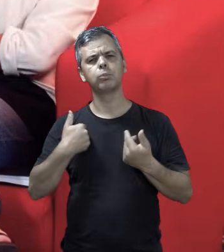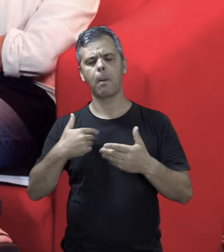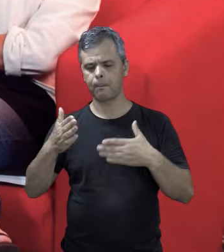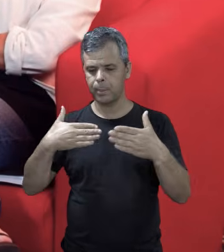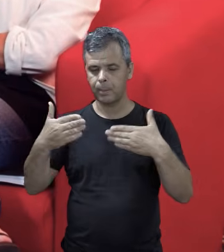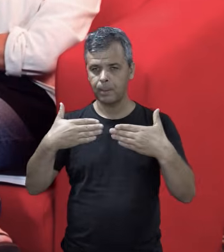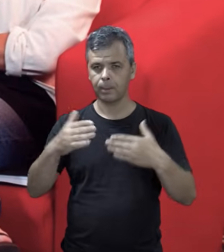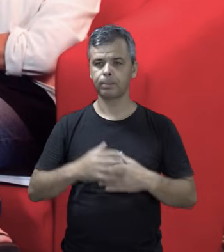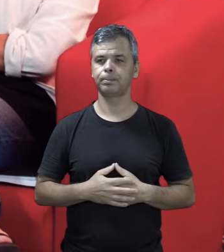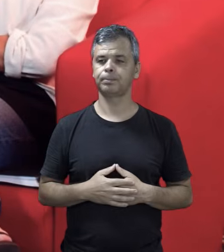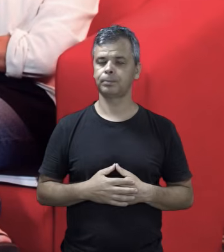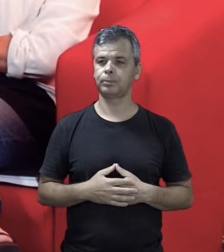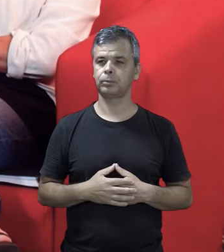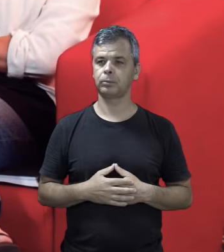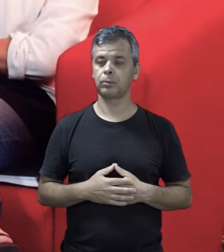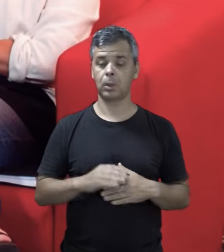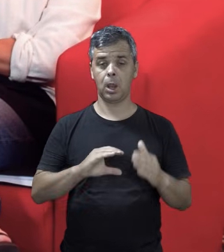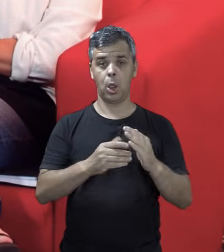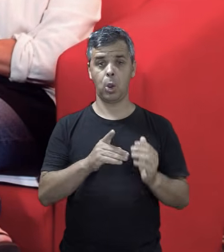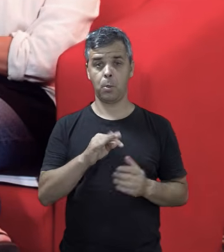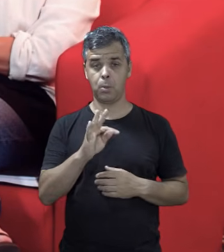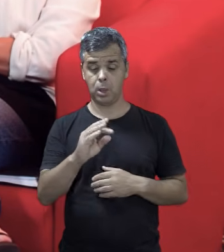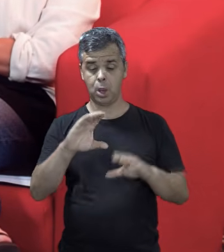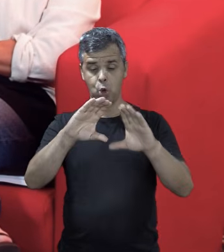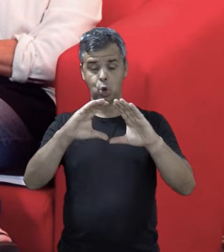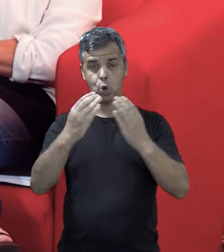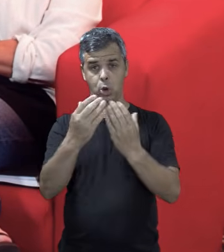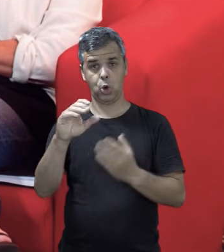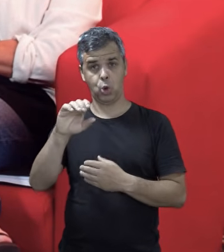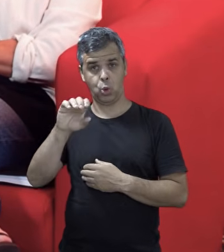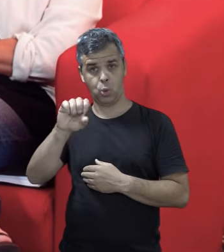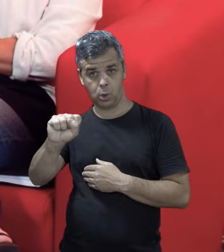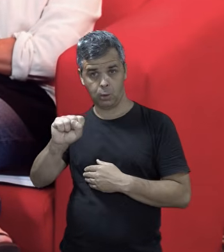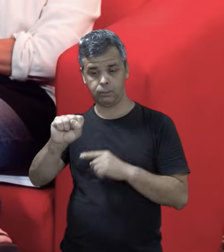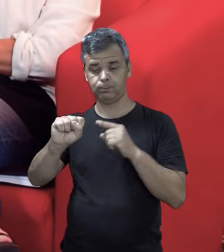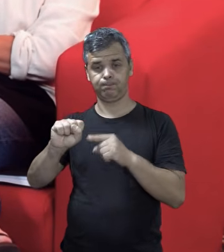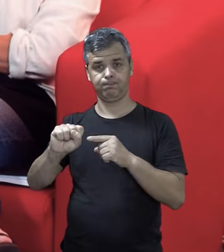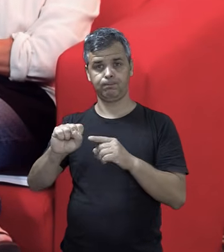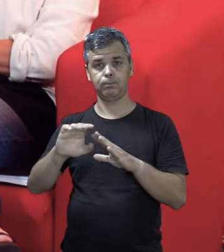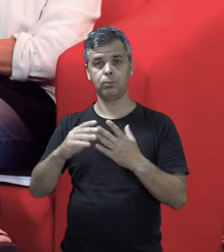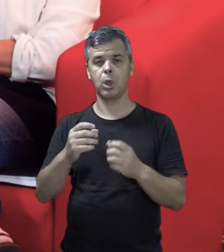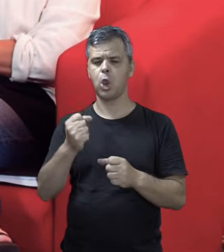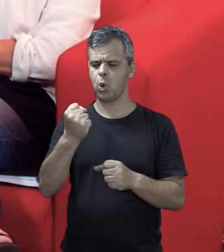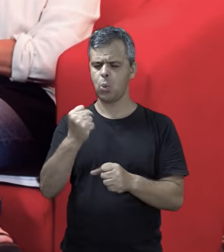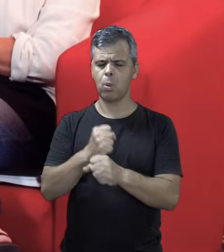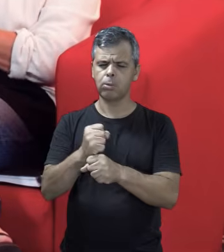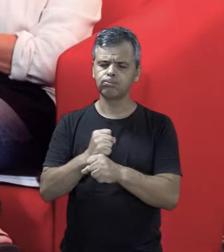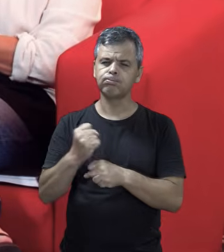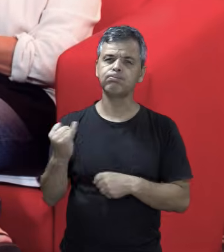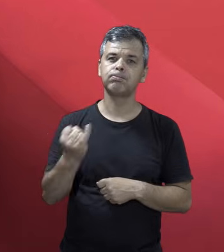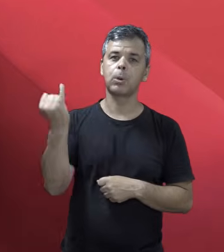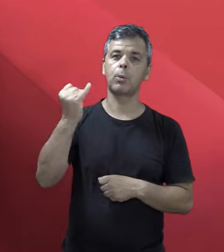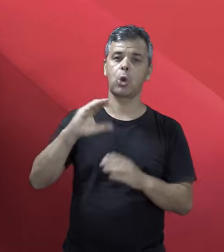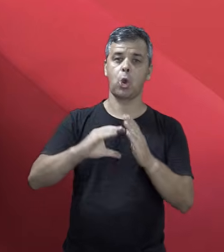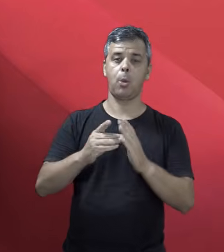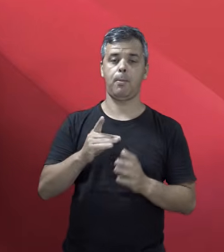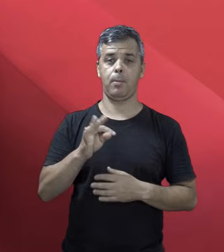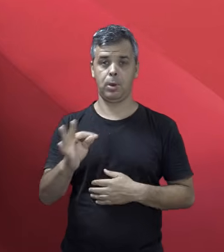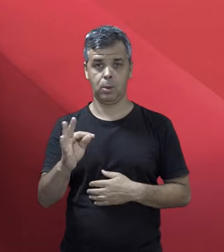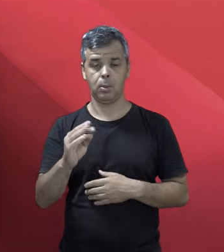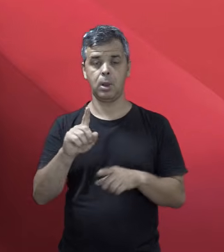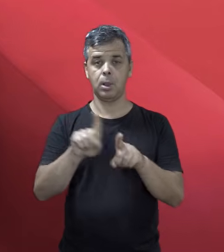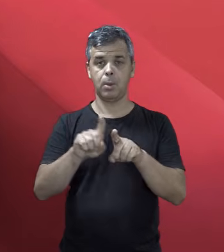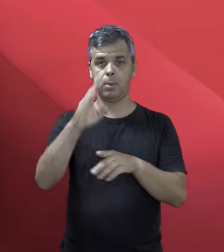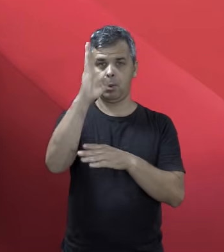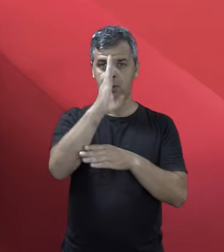conversando. O PT está realizando esse congresso, né? Um congresso em um ano muito importante para o partido e para o